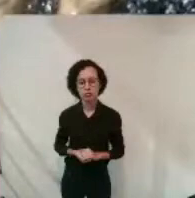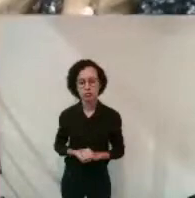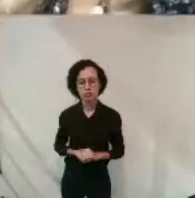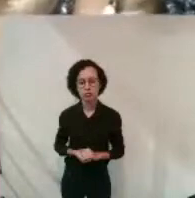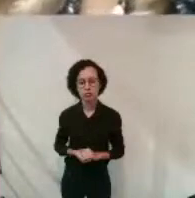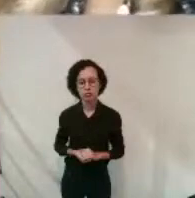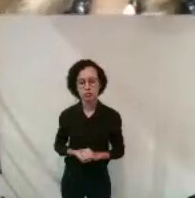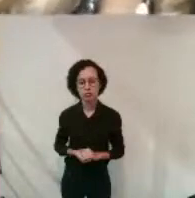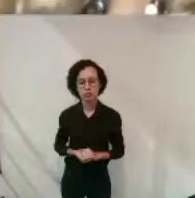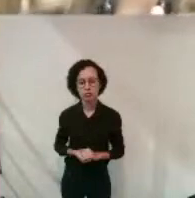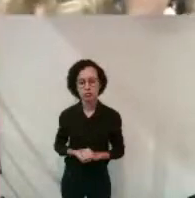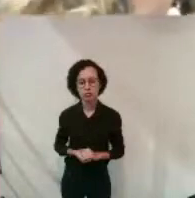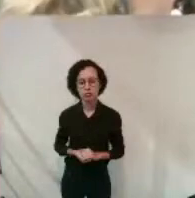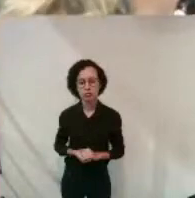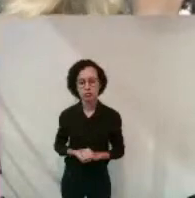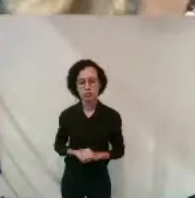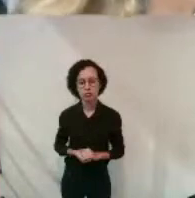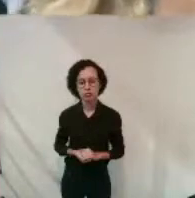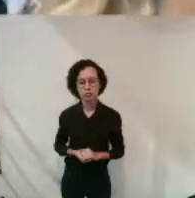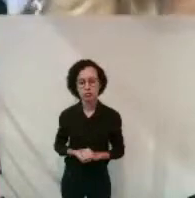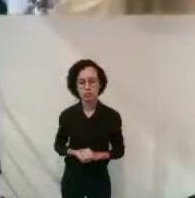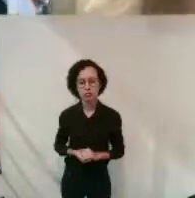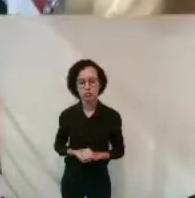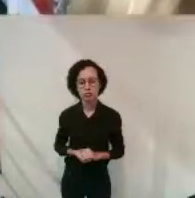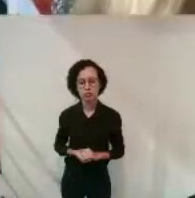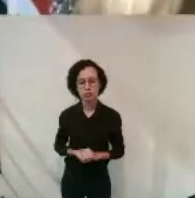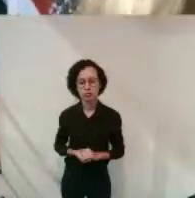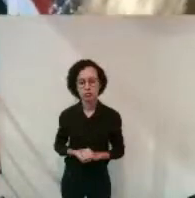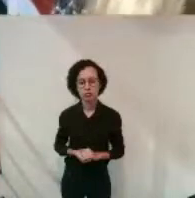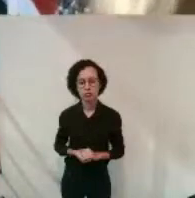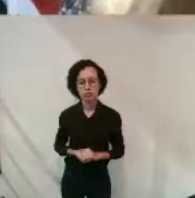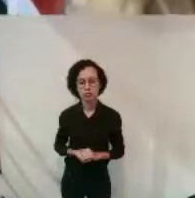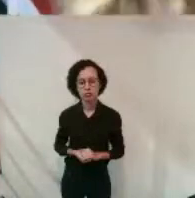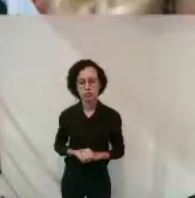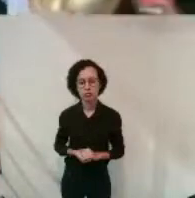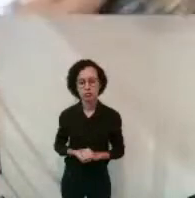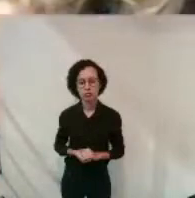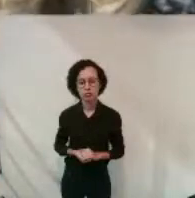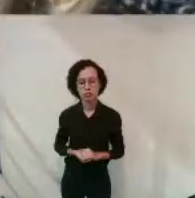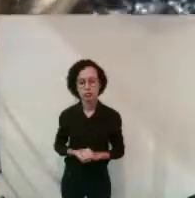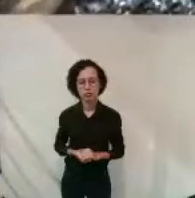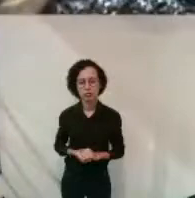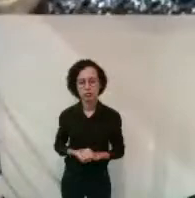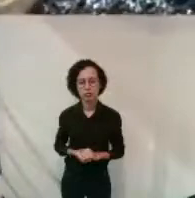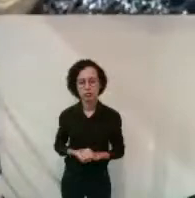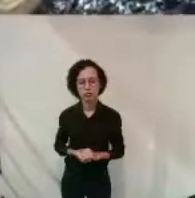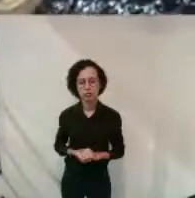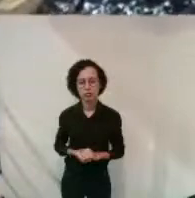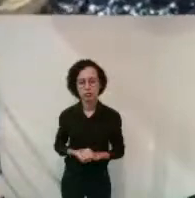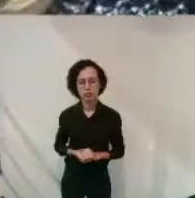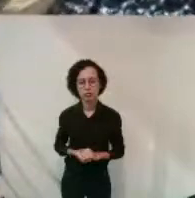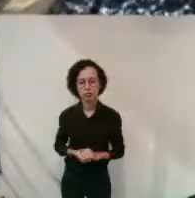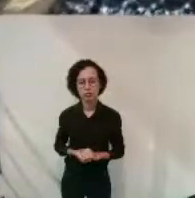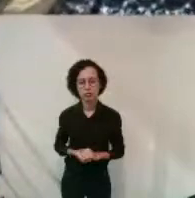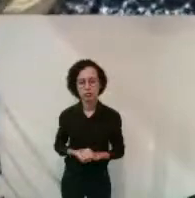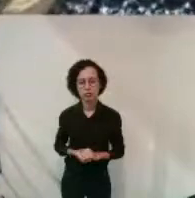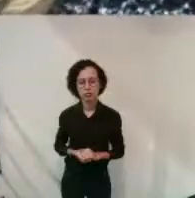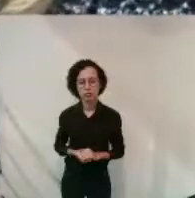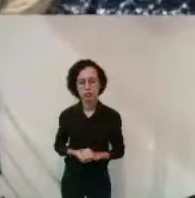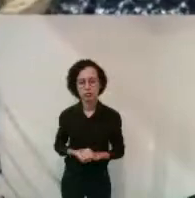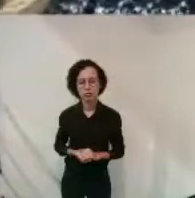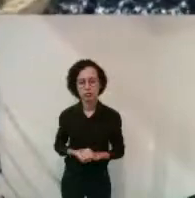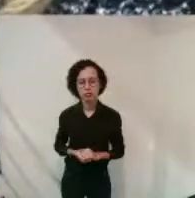Público para conseguir ajudar o gestor público com o suporte financeiro para conseguir fazer essa remediação ambiental